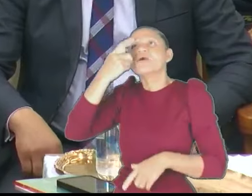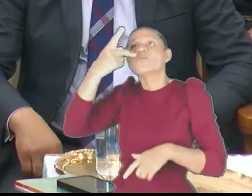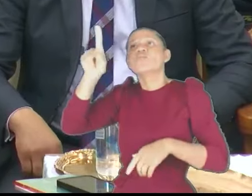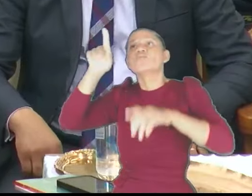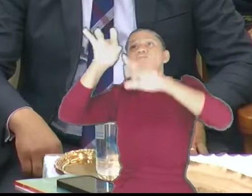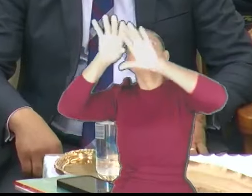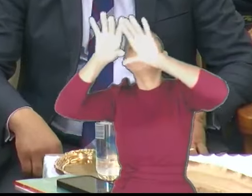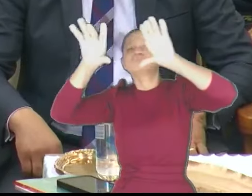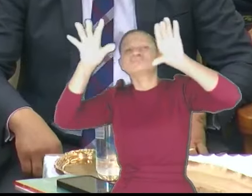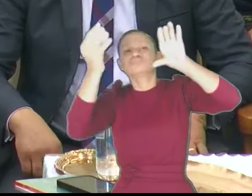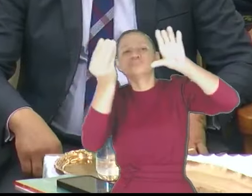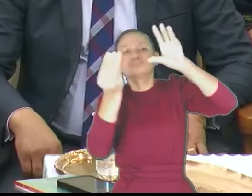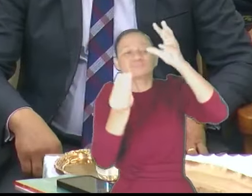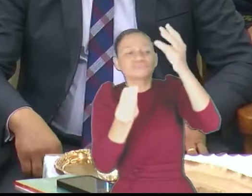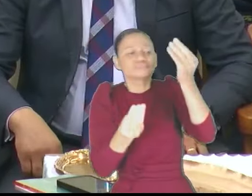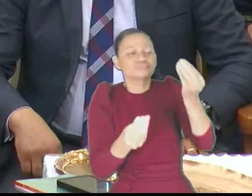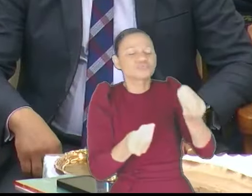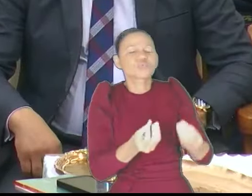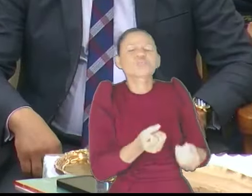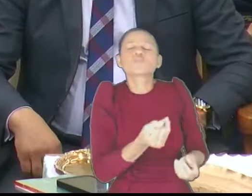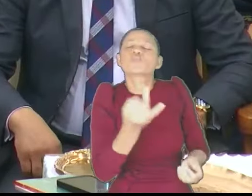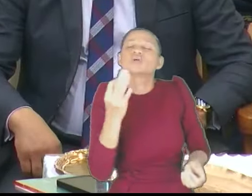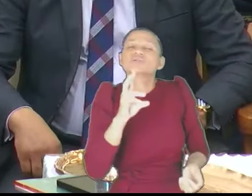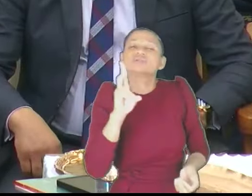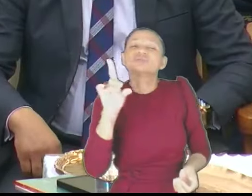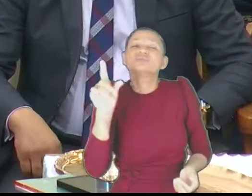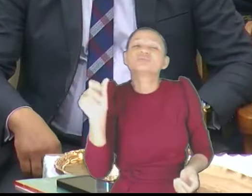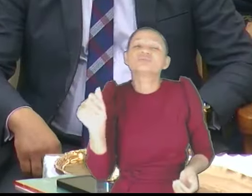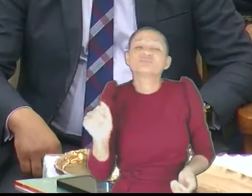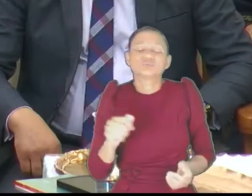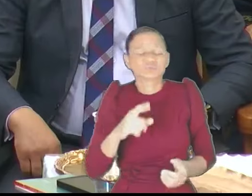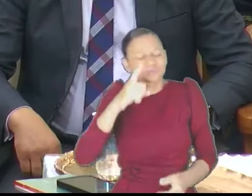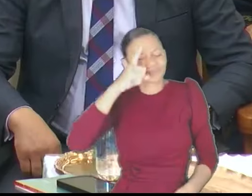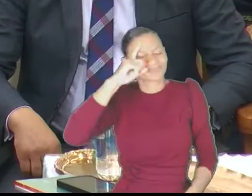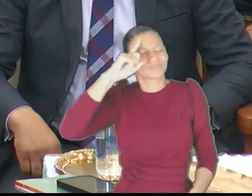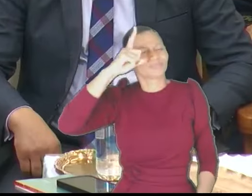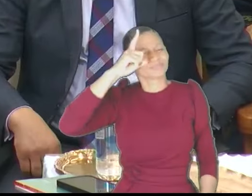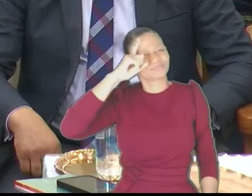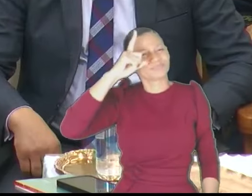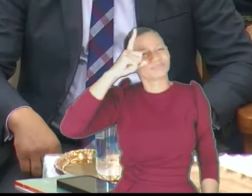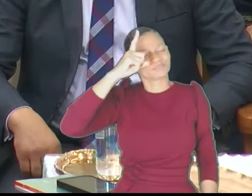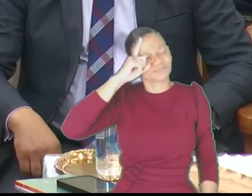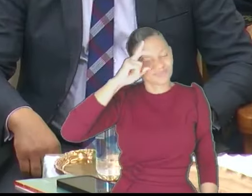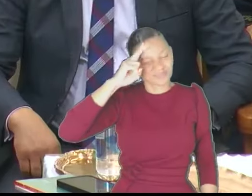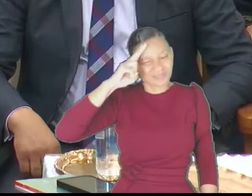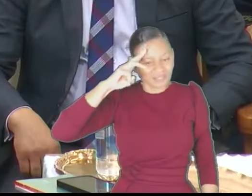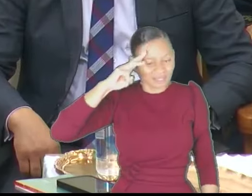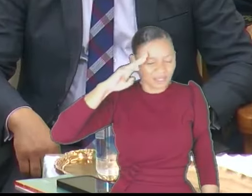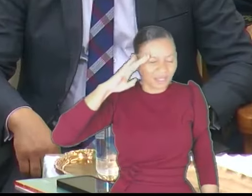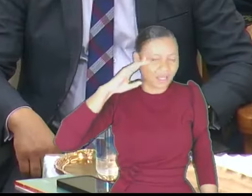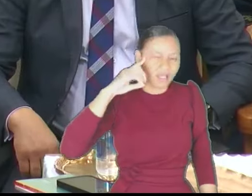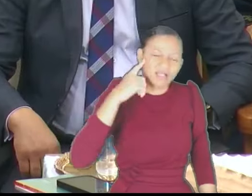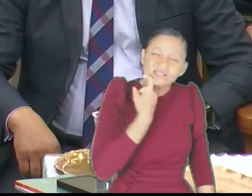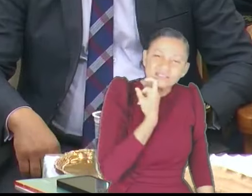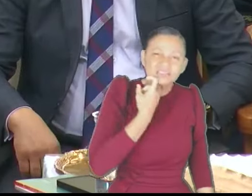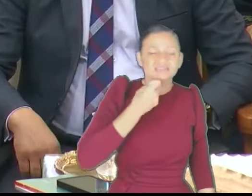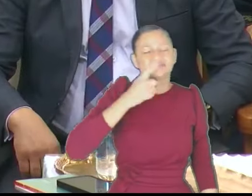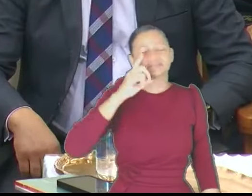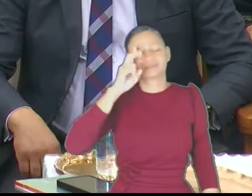jeito? Eu vou prover quantos dias? Todo dia, de segunda a sexta, de domingo a